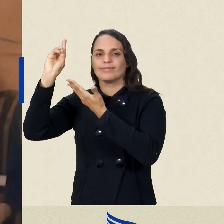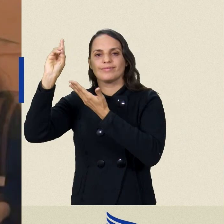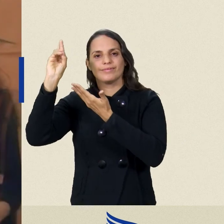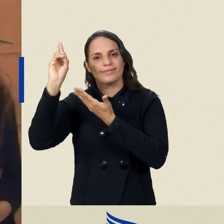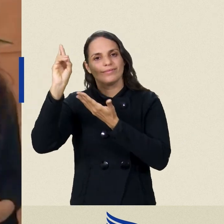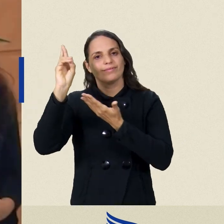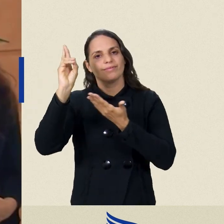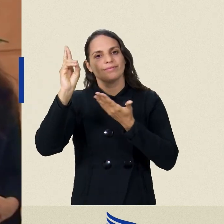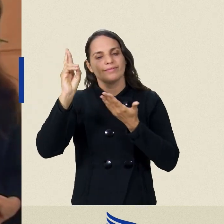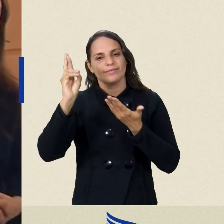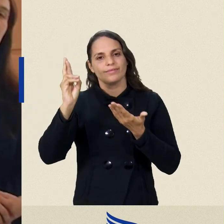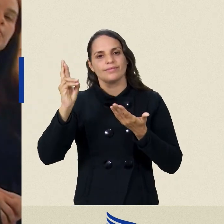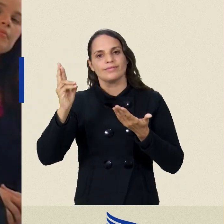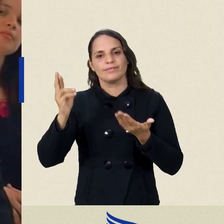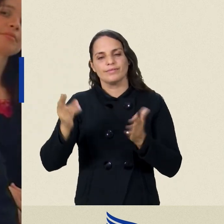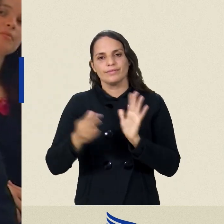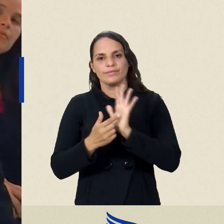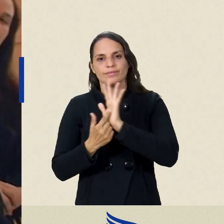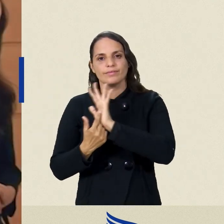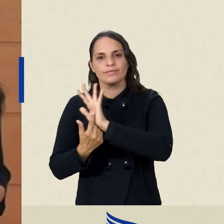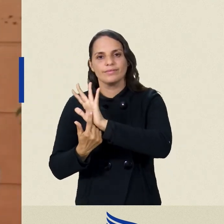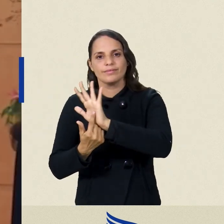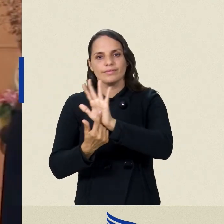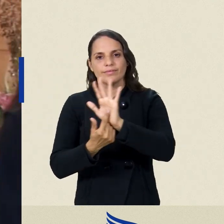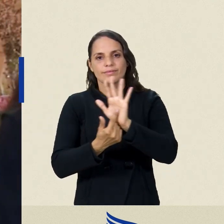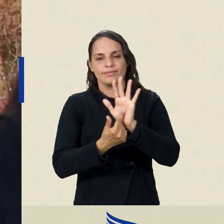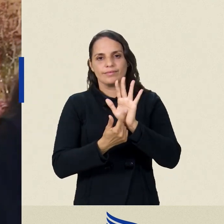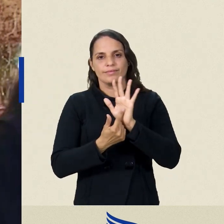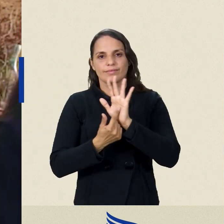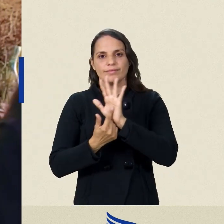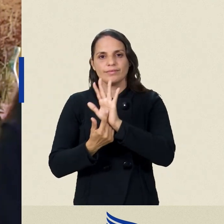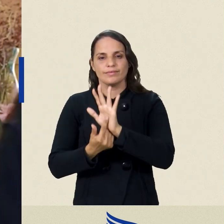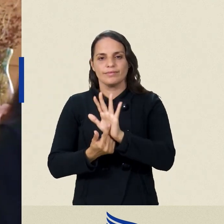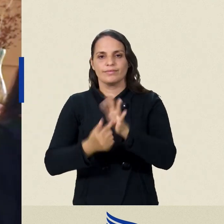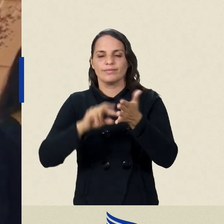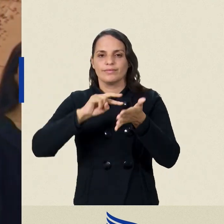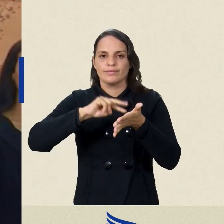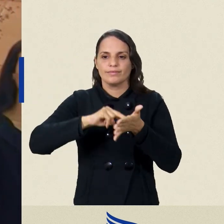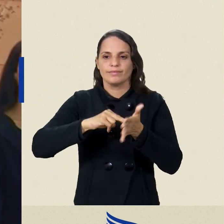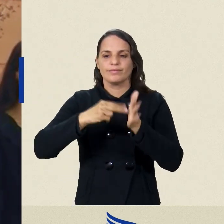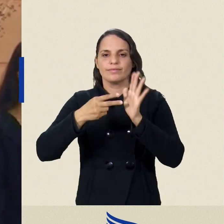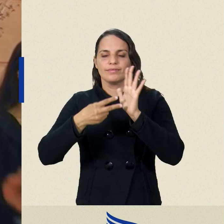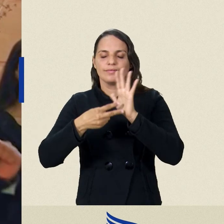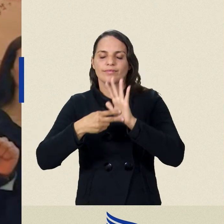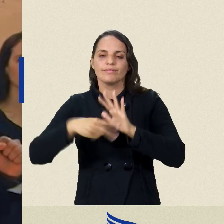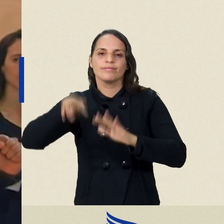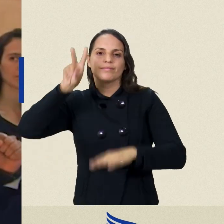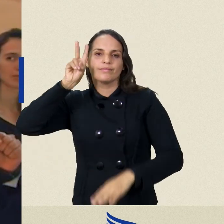Senhor. É figura que recorda